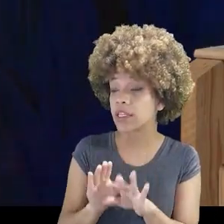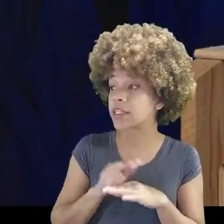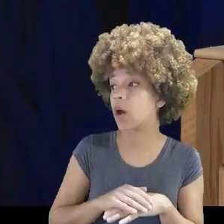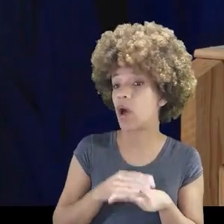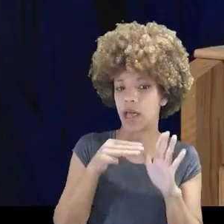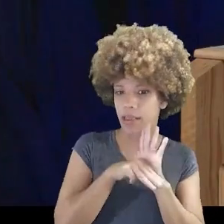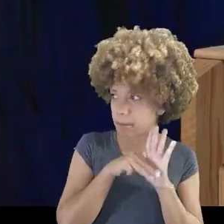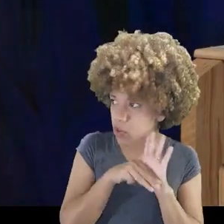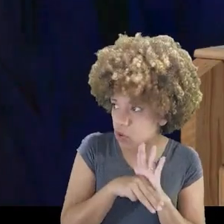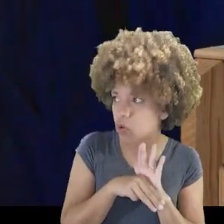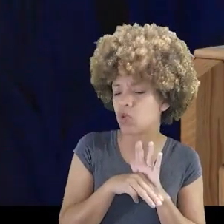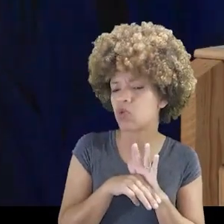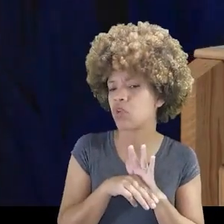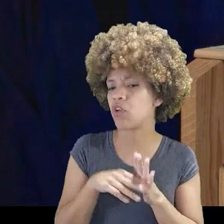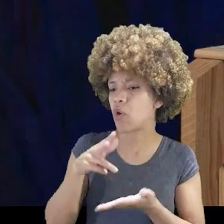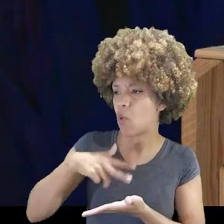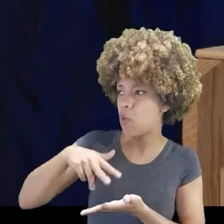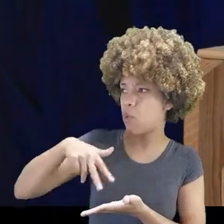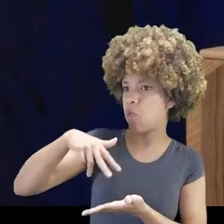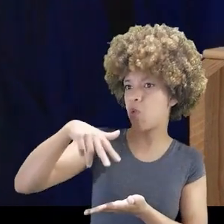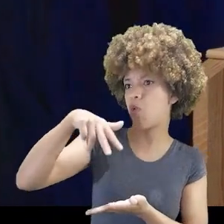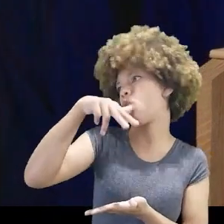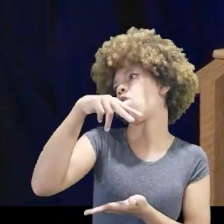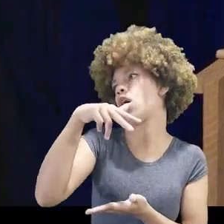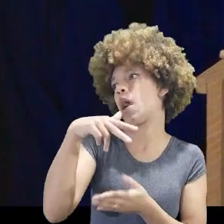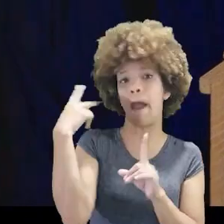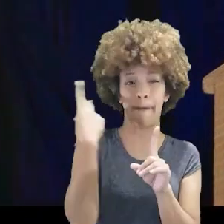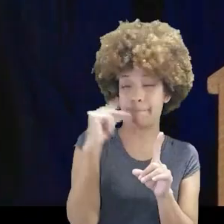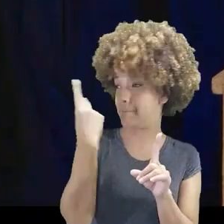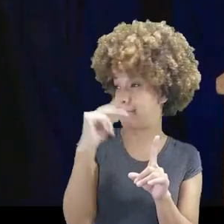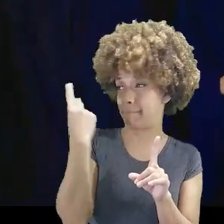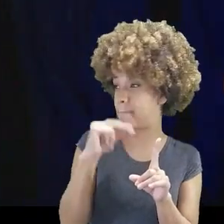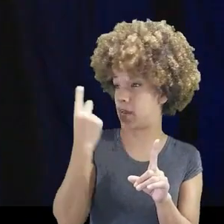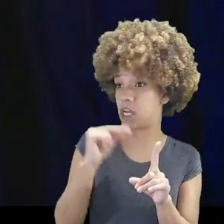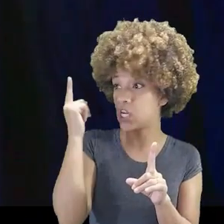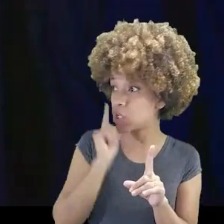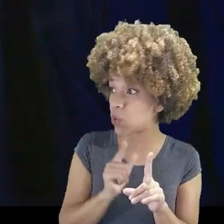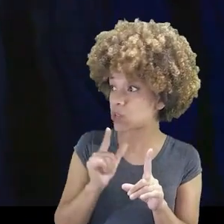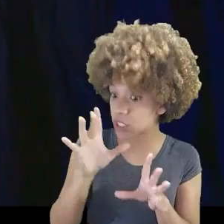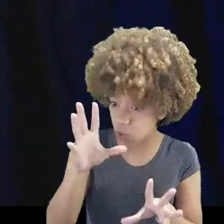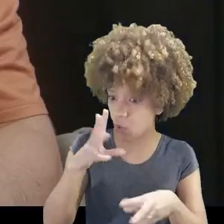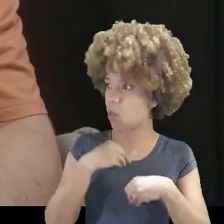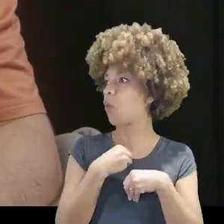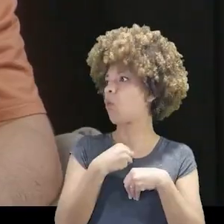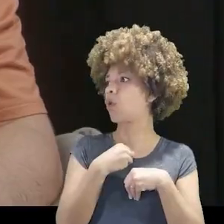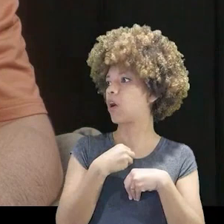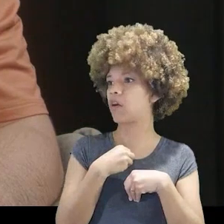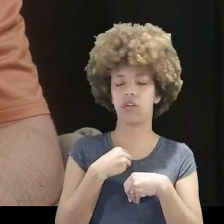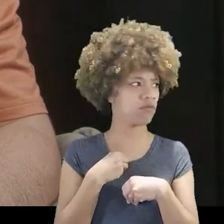metafisicamente falando ele foi para algum plano inferior onde ele tava apanhando para caramba e conseguiu chegar não físico